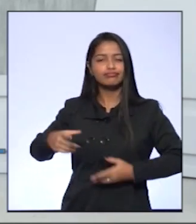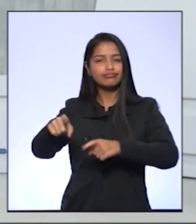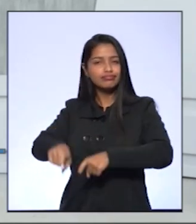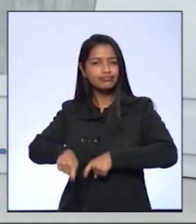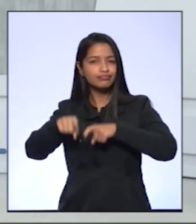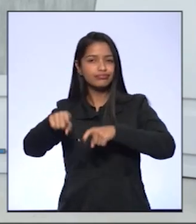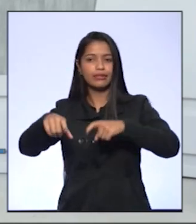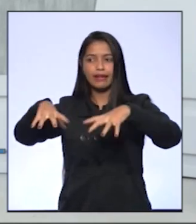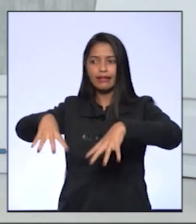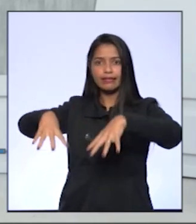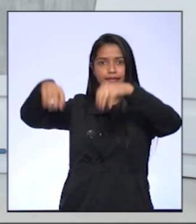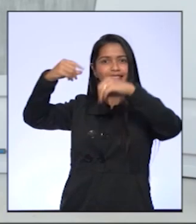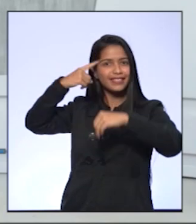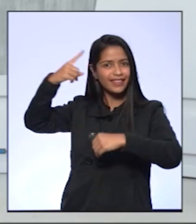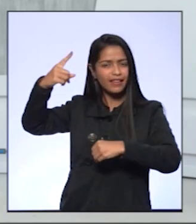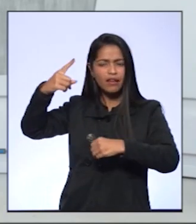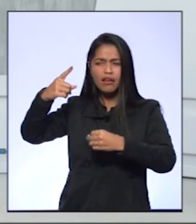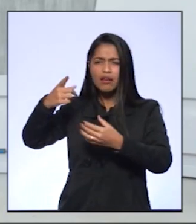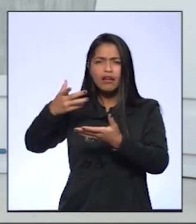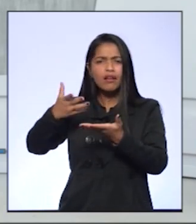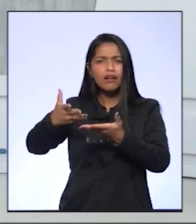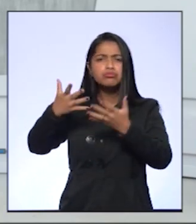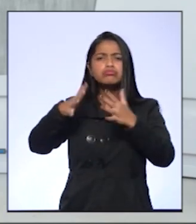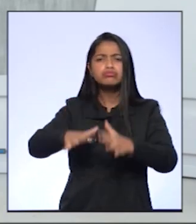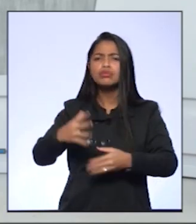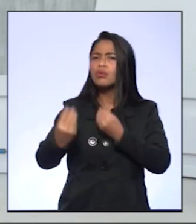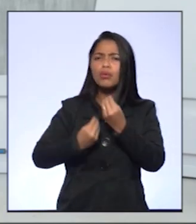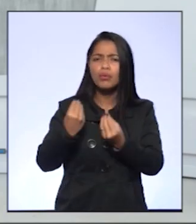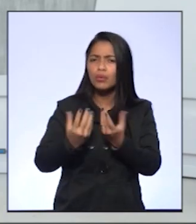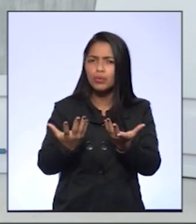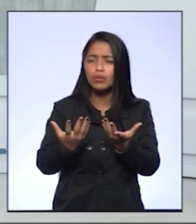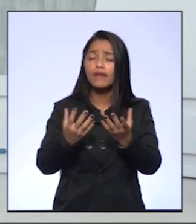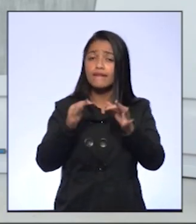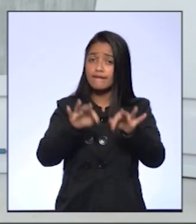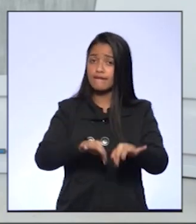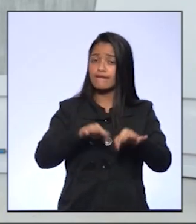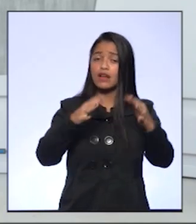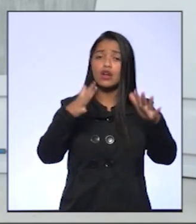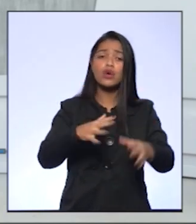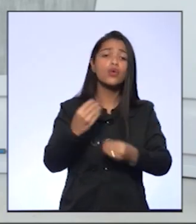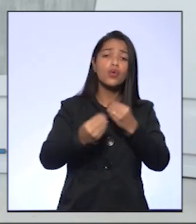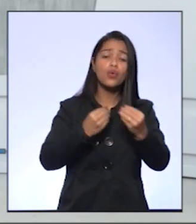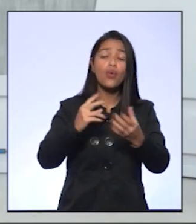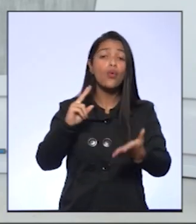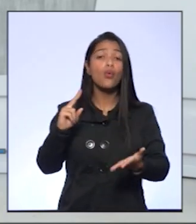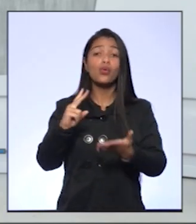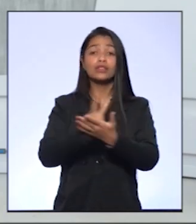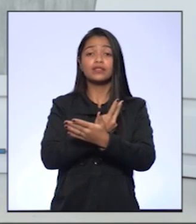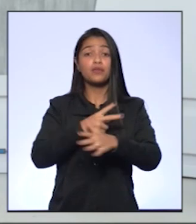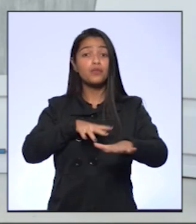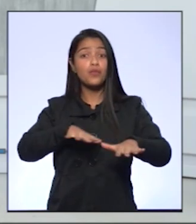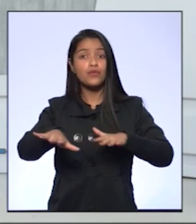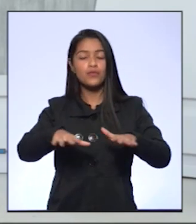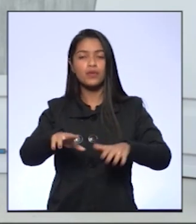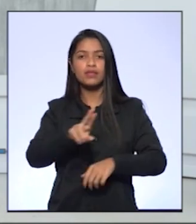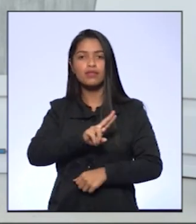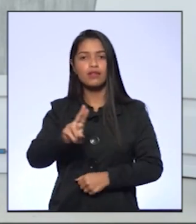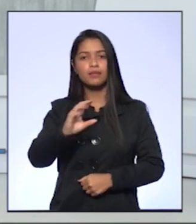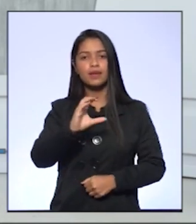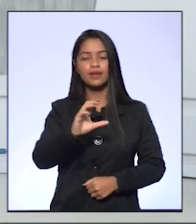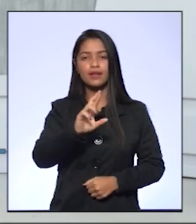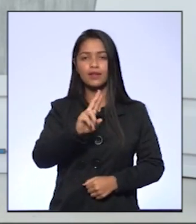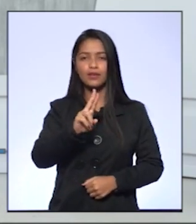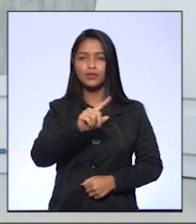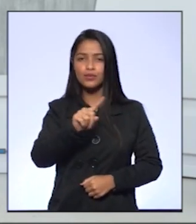castelos. Como que esse mundo entrou em crise? O mundo feudal entrou em crise a partir de um movimento chamado Cruzadas. Você vai falar, Gui, mas cruzada